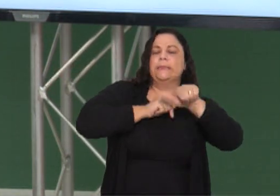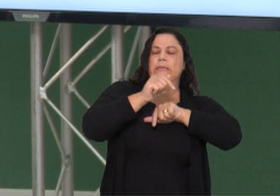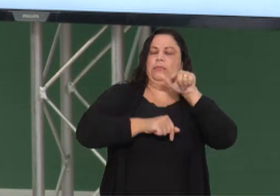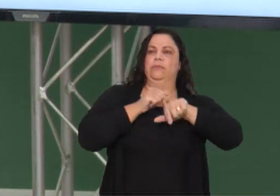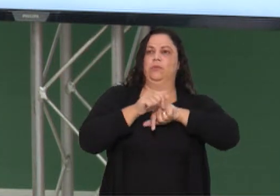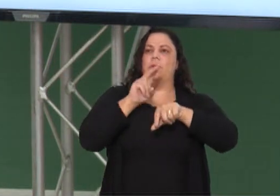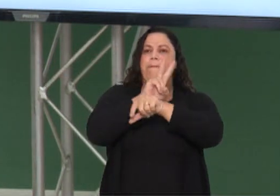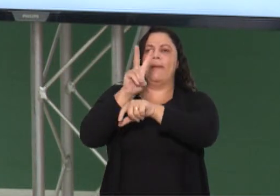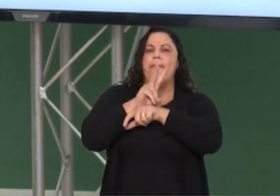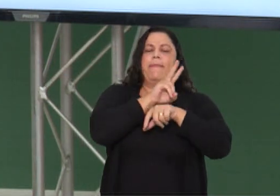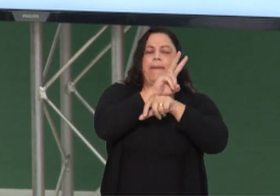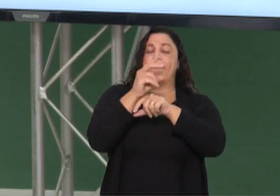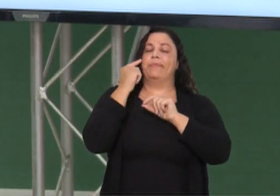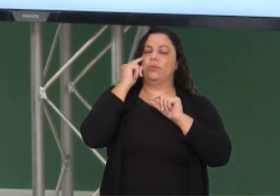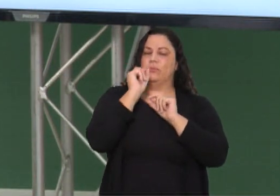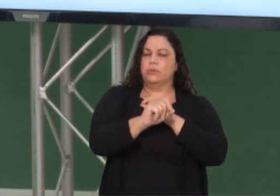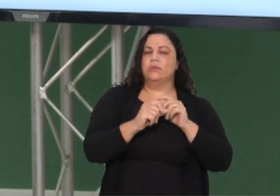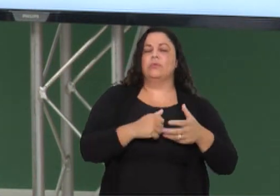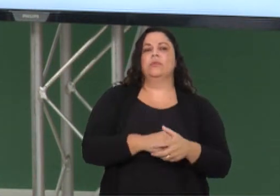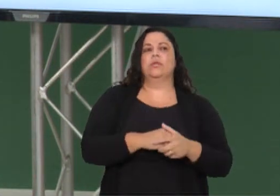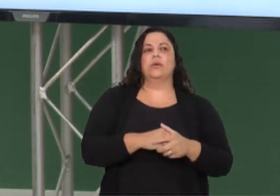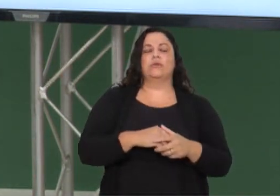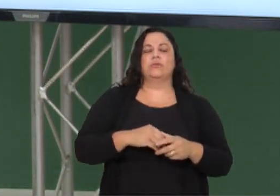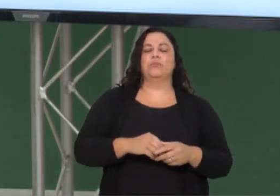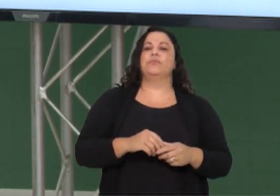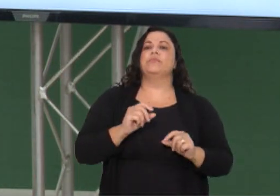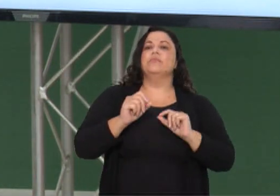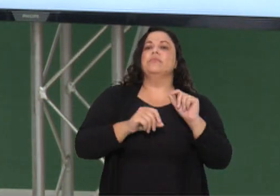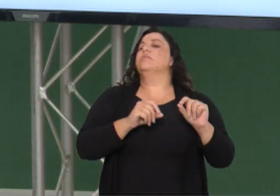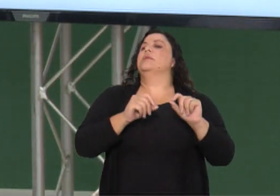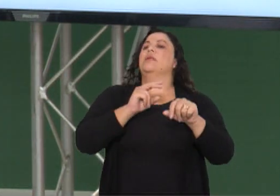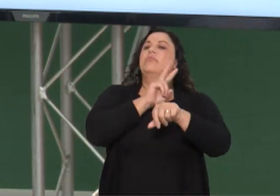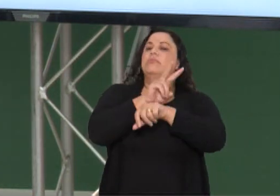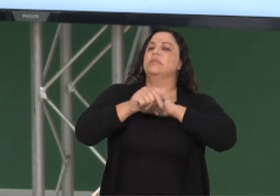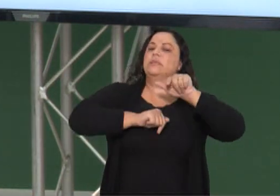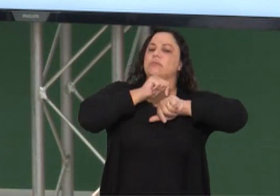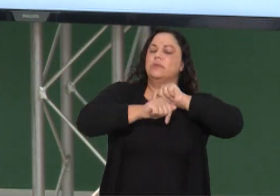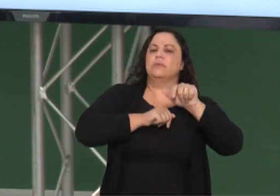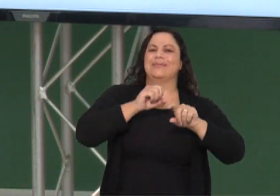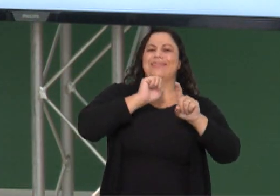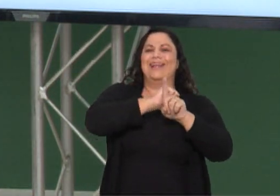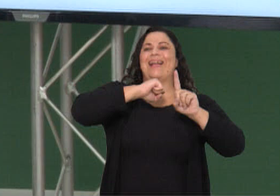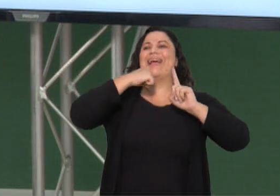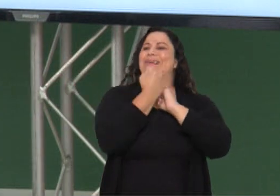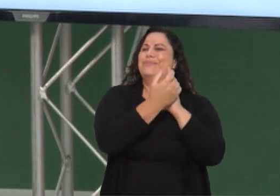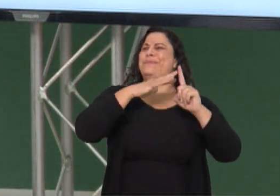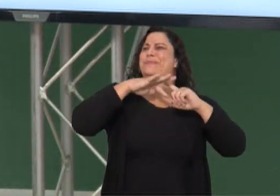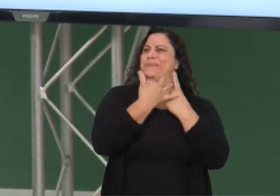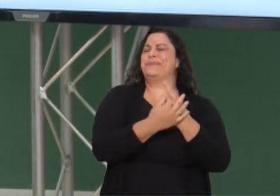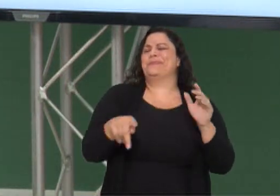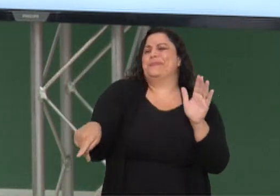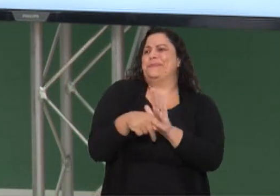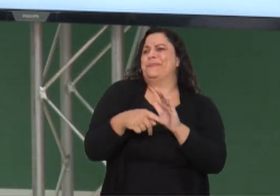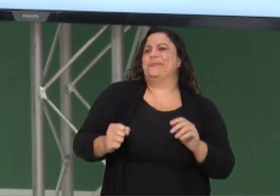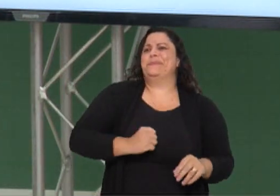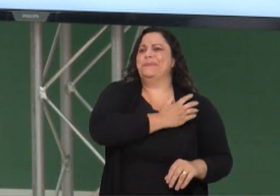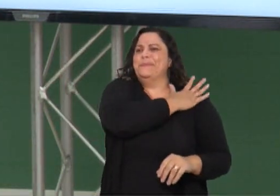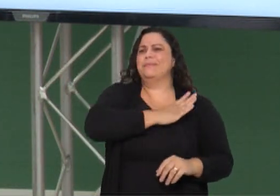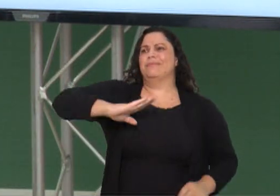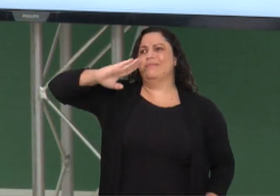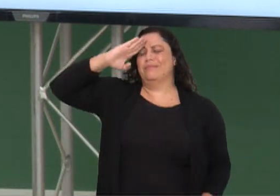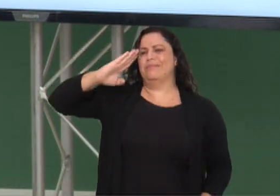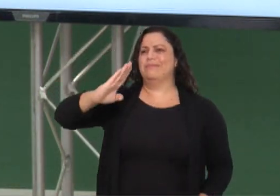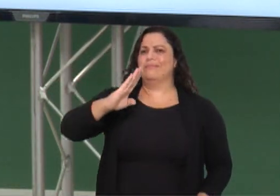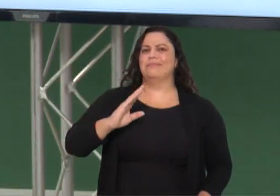dos espartanos. Os dóricos se tornaram os espartanos. É uma sociedade extremamente militarizada. Uma das explicações é por causa